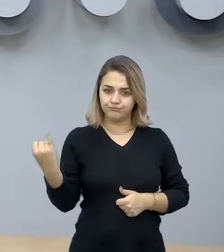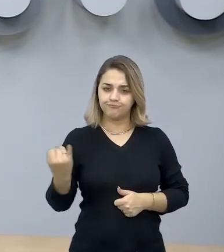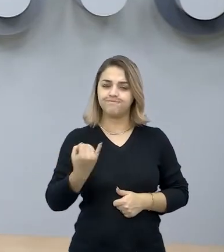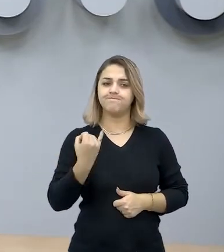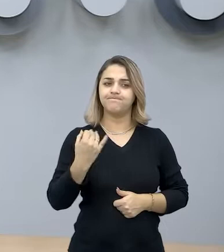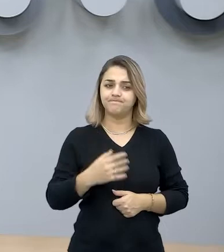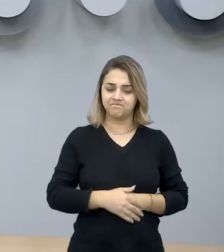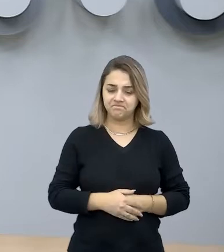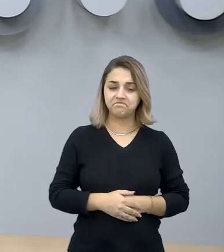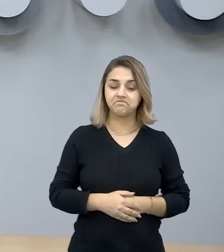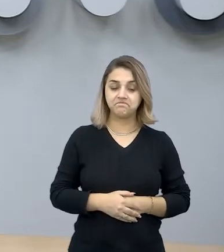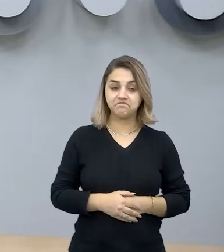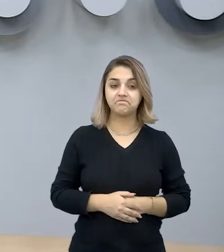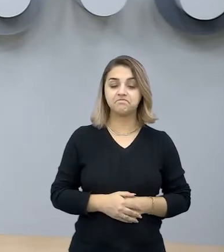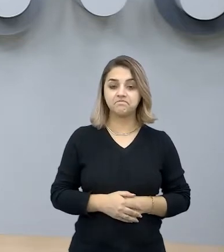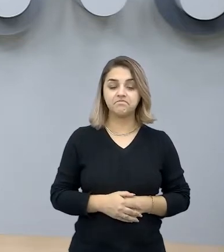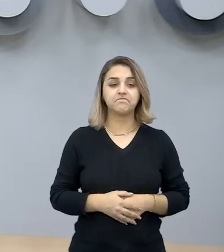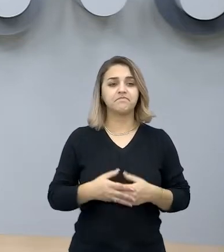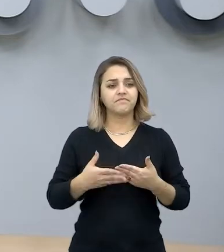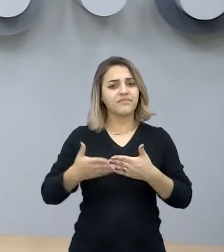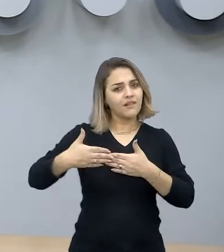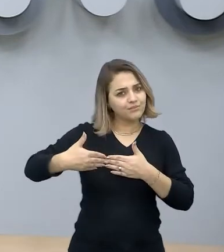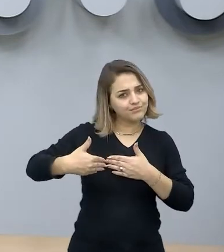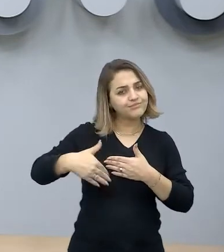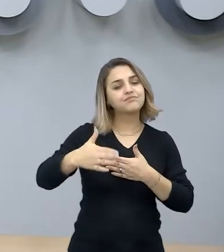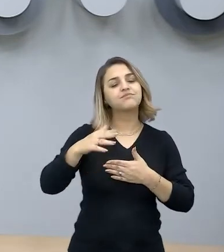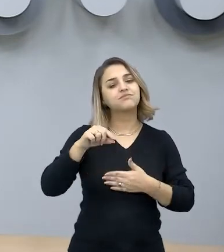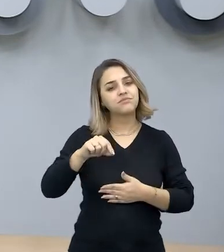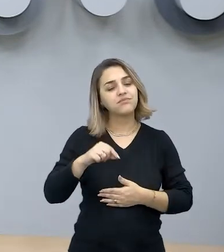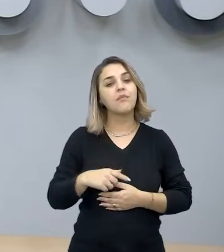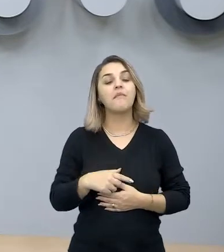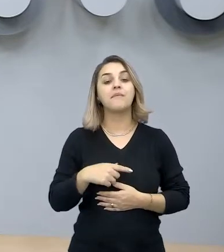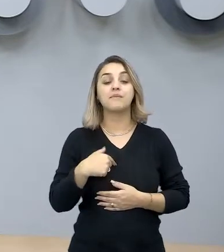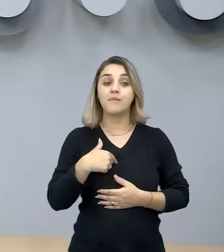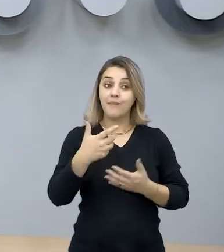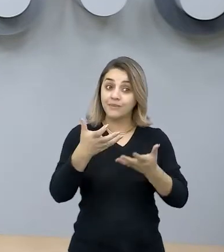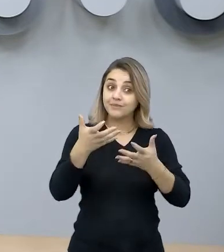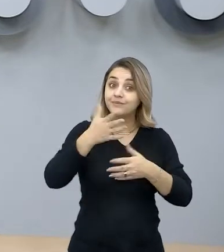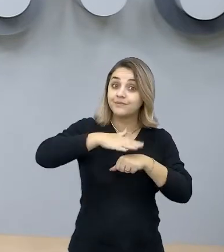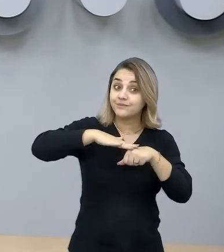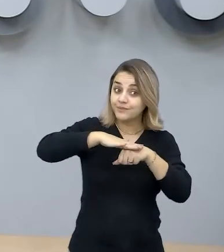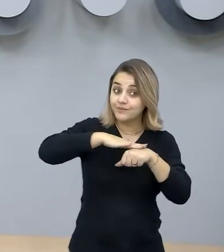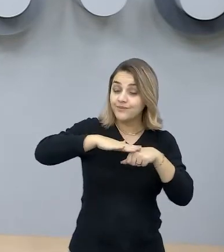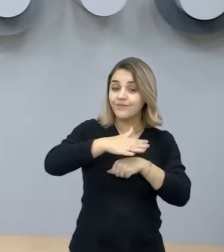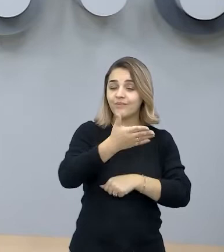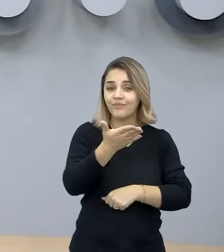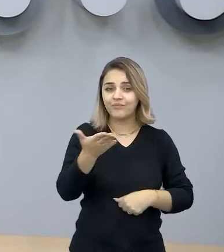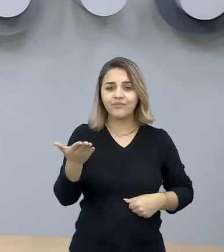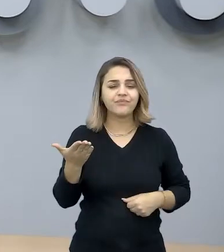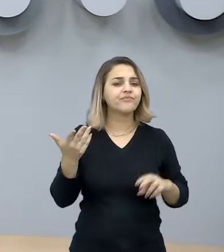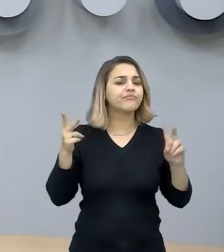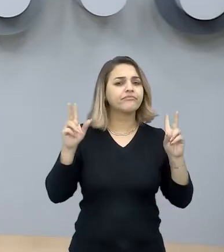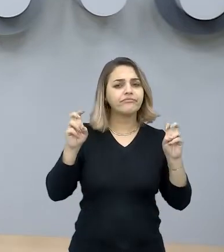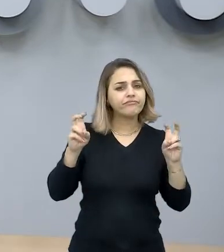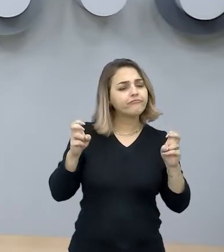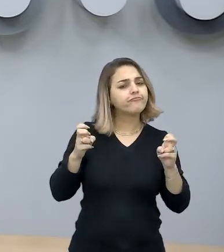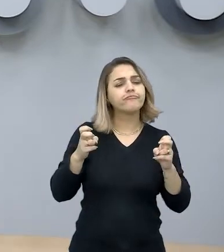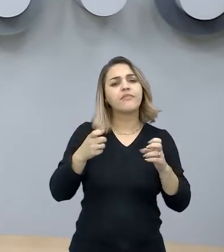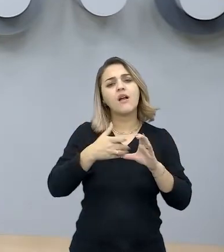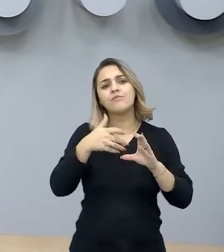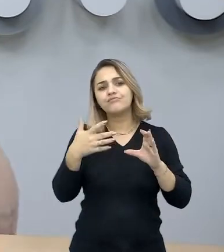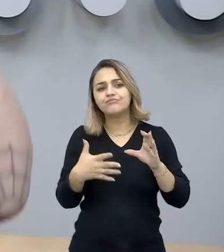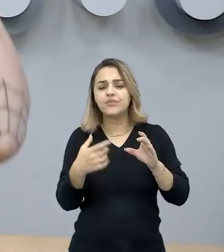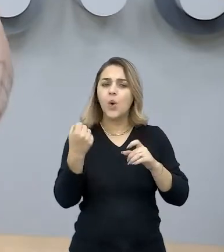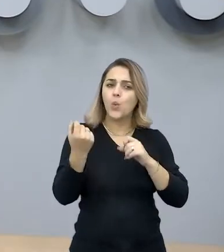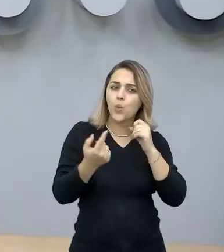contexto contemporâneo. A partir daí é que eu queria conversar com vocês sobre algumas